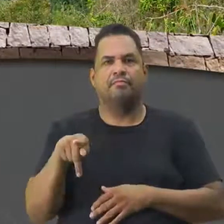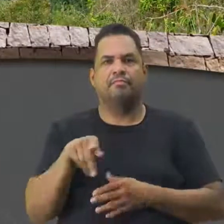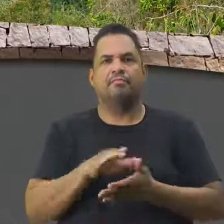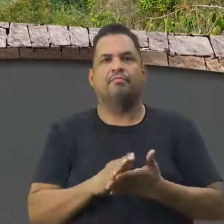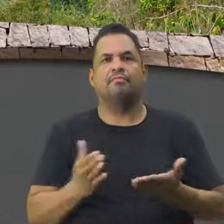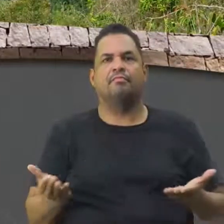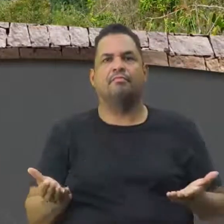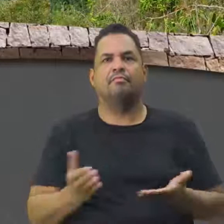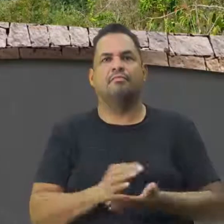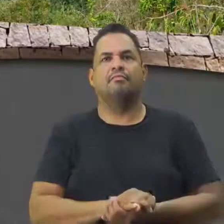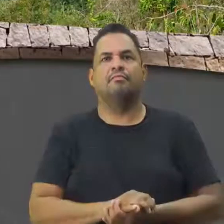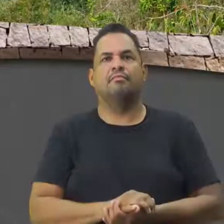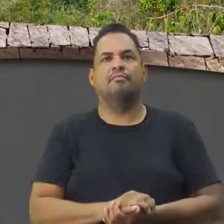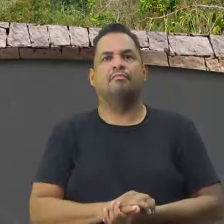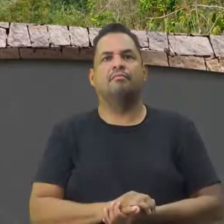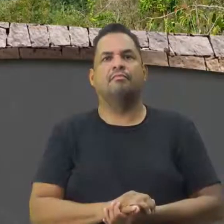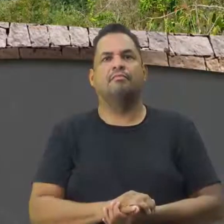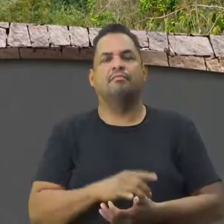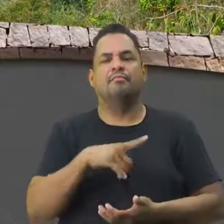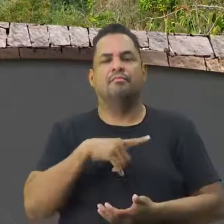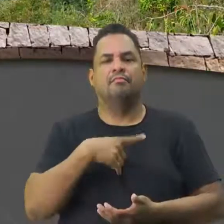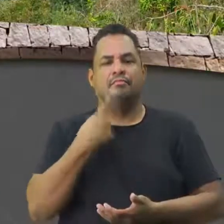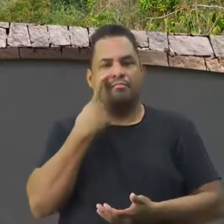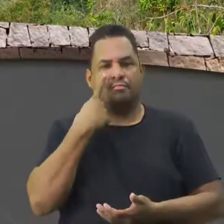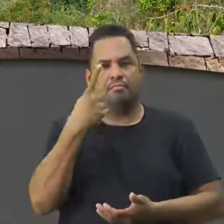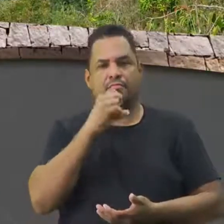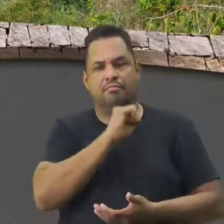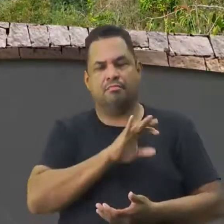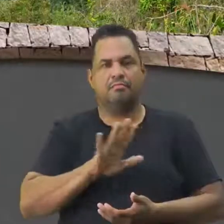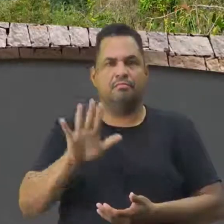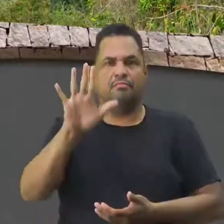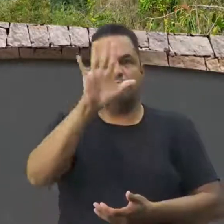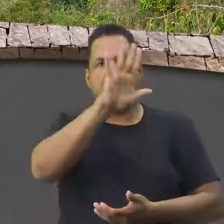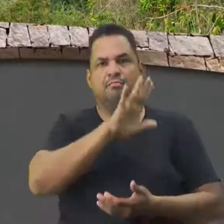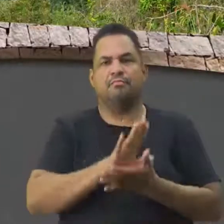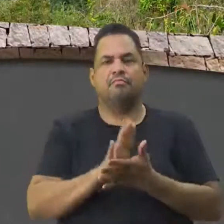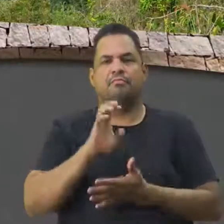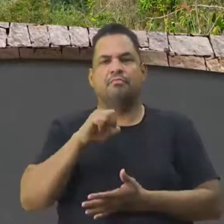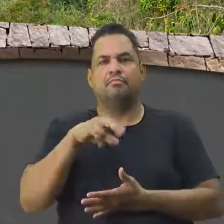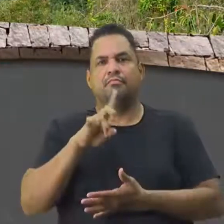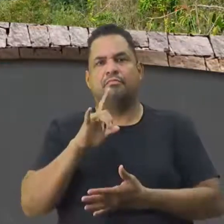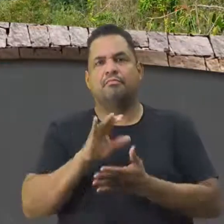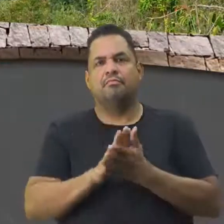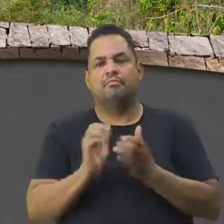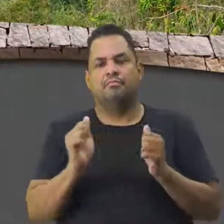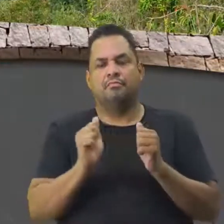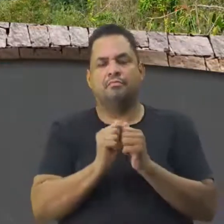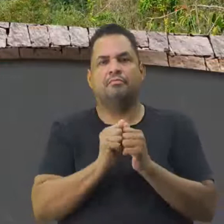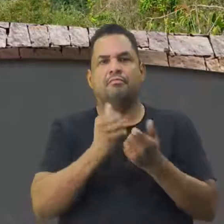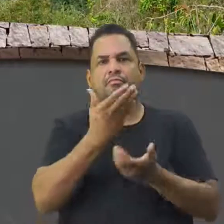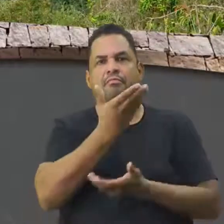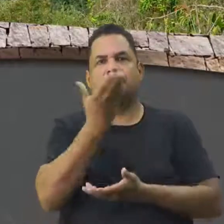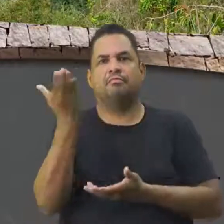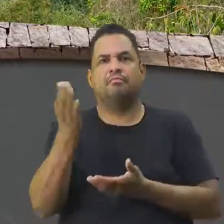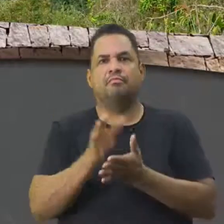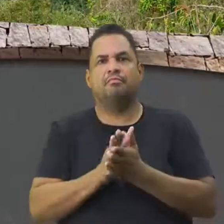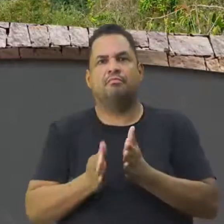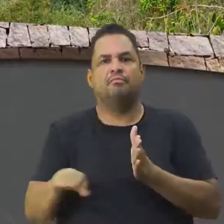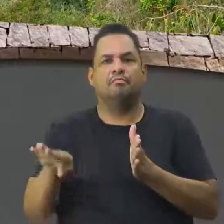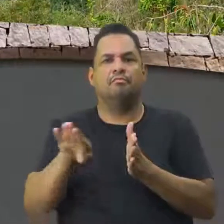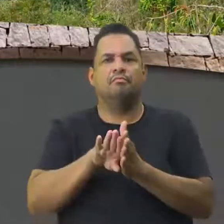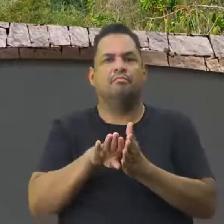hein? Eu tenho visto aí imagens com a Dani e com vocês, aonde estamos chegando